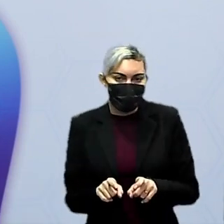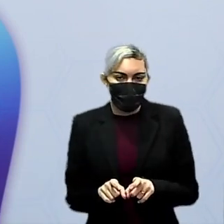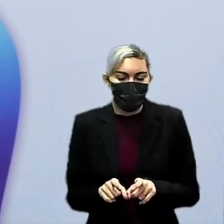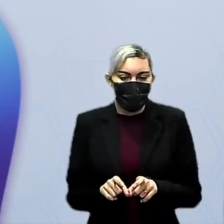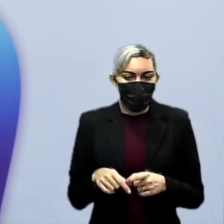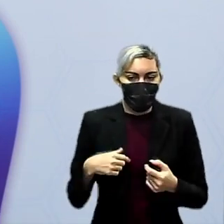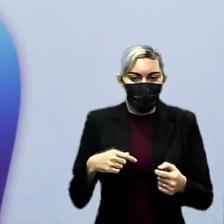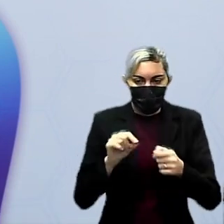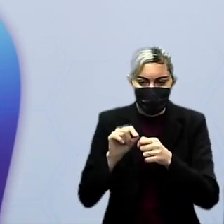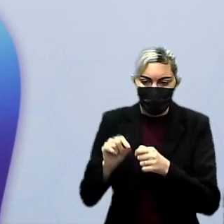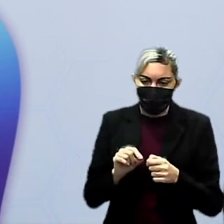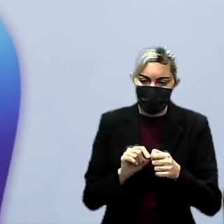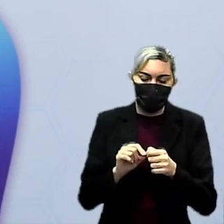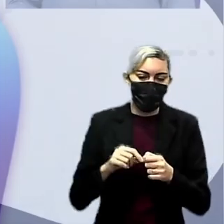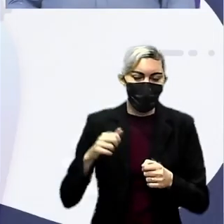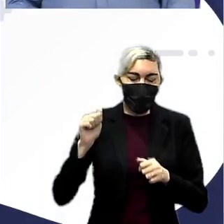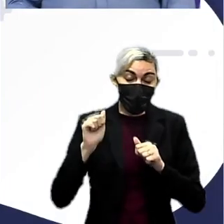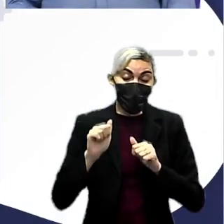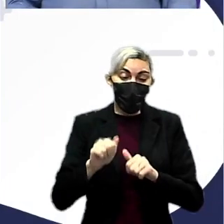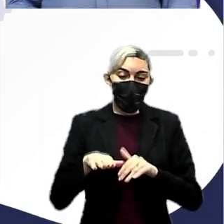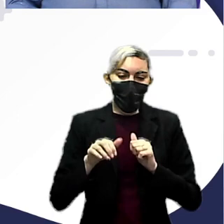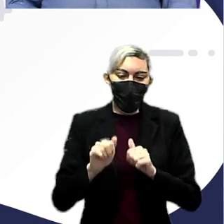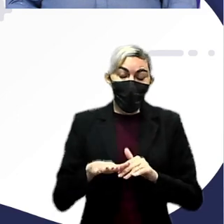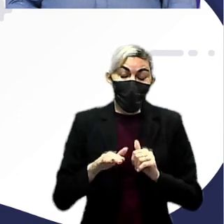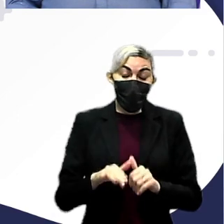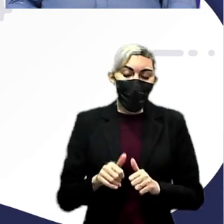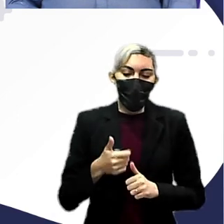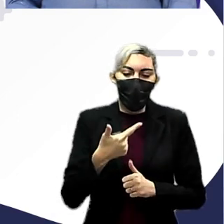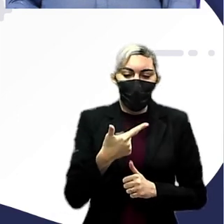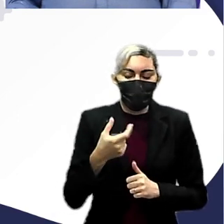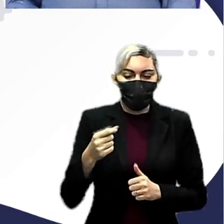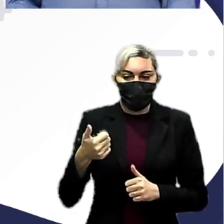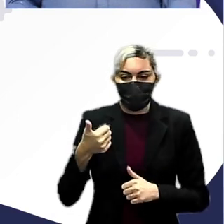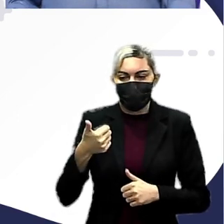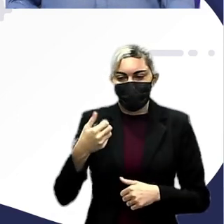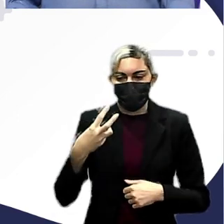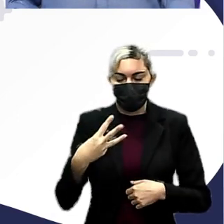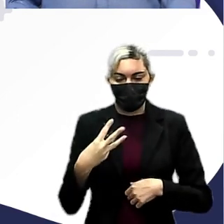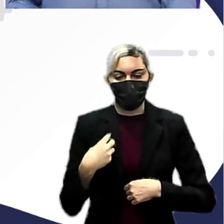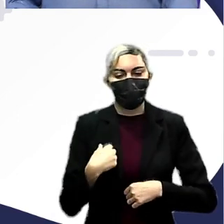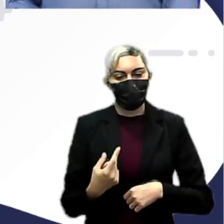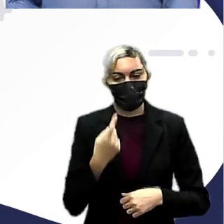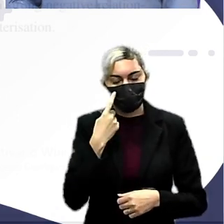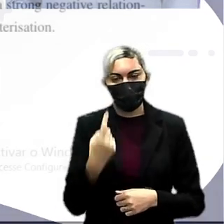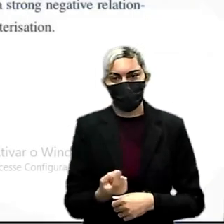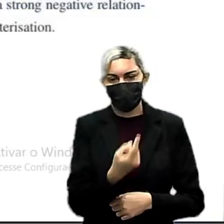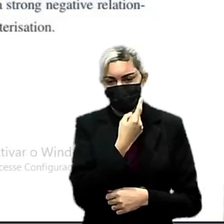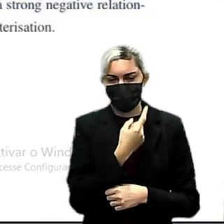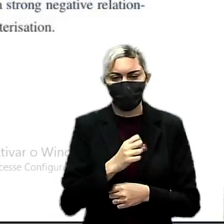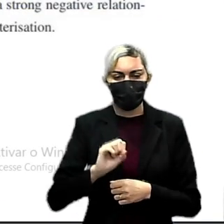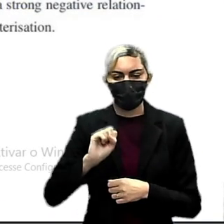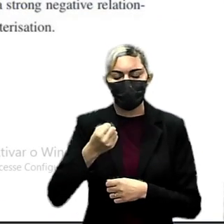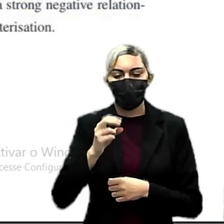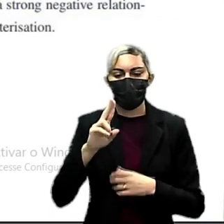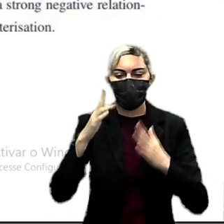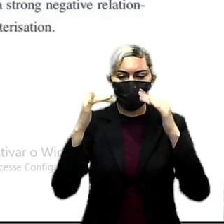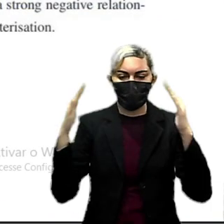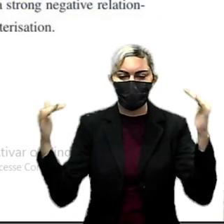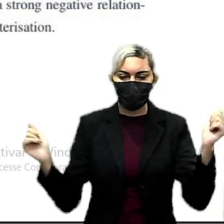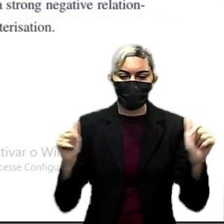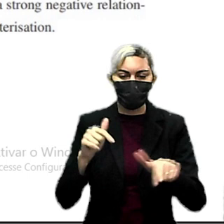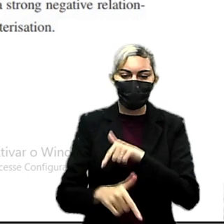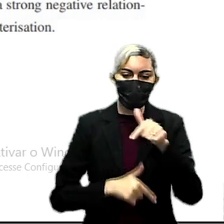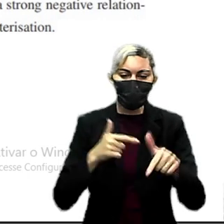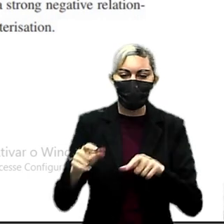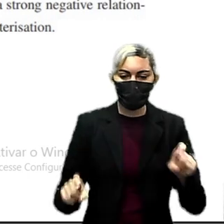Isso foi produzido em setembro de 2013, tá? Aí, ó, susceptibilidade dos empregos e automação.